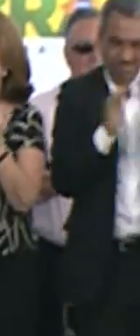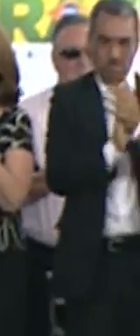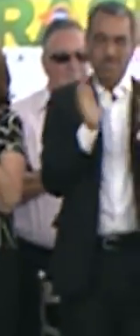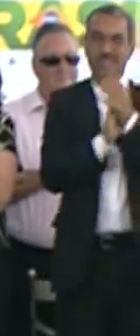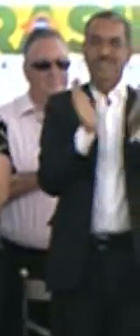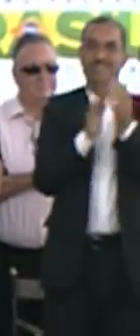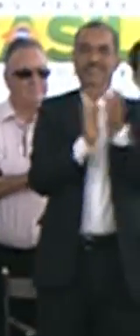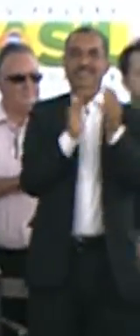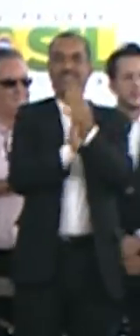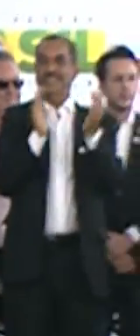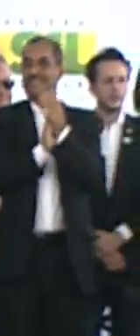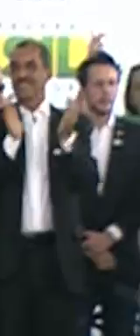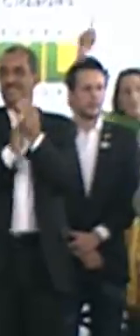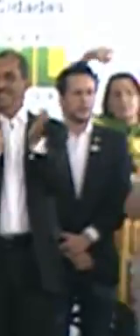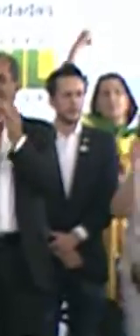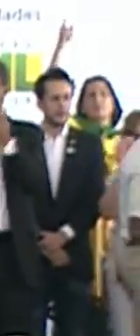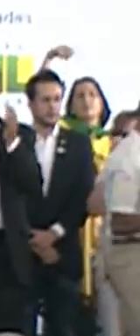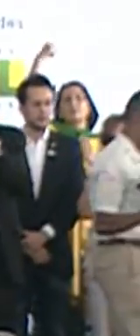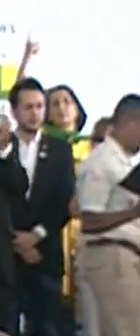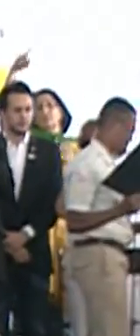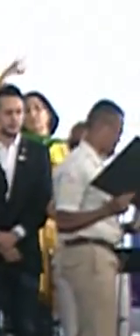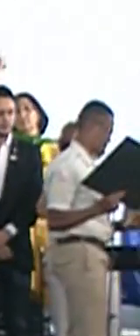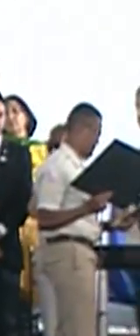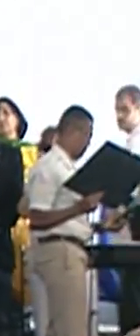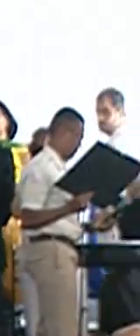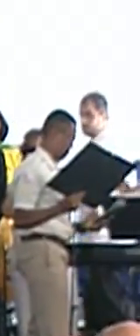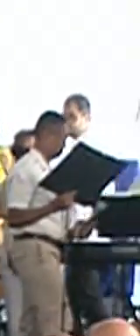Em clima de festa e emoção,